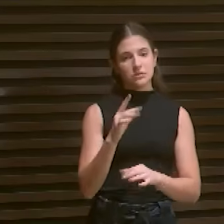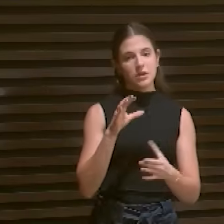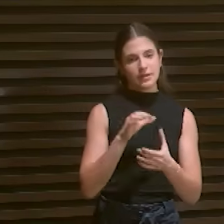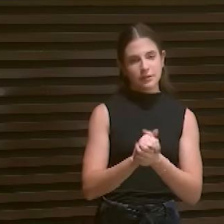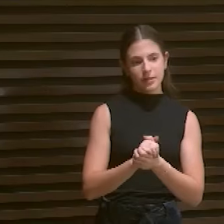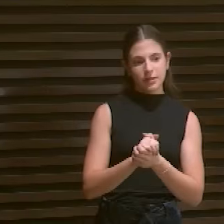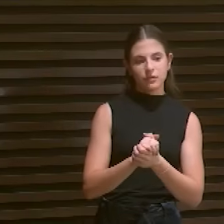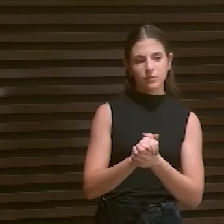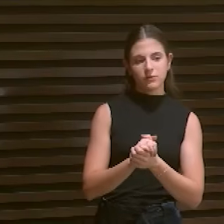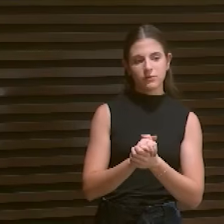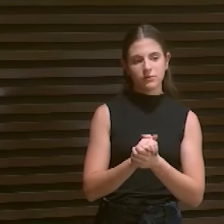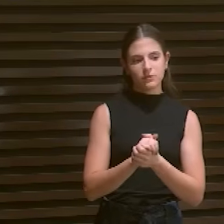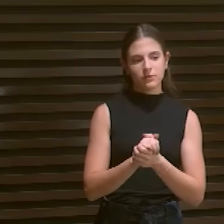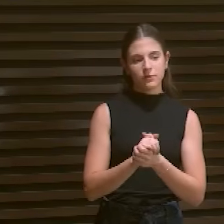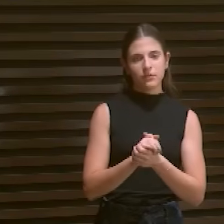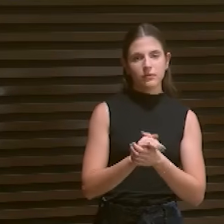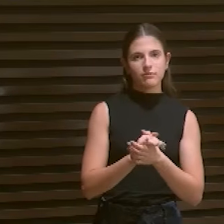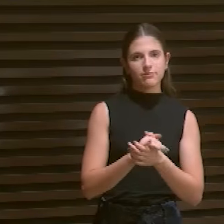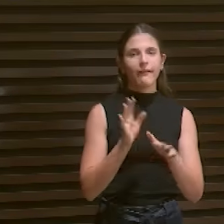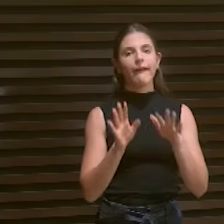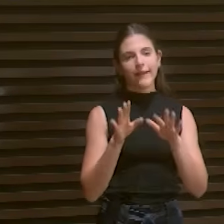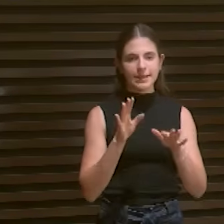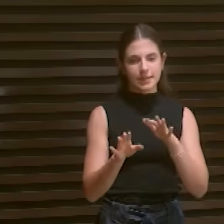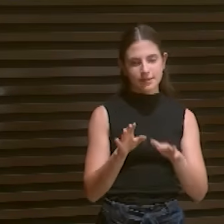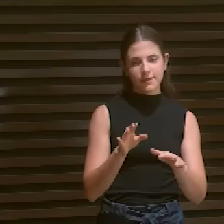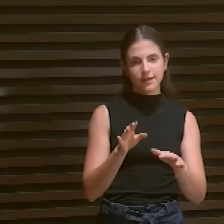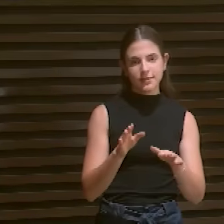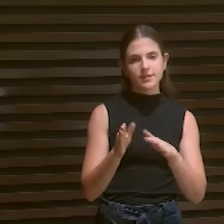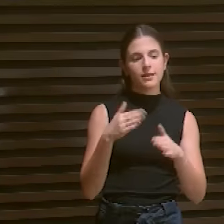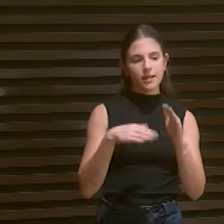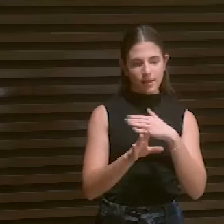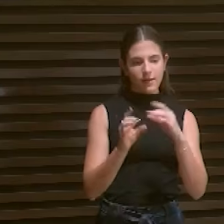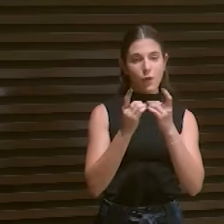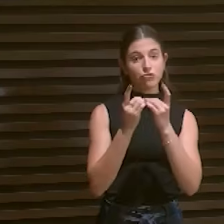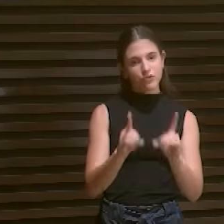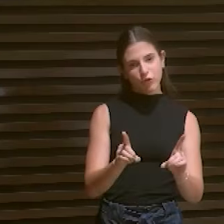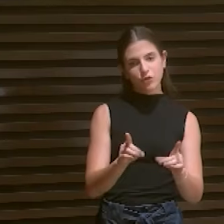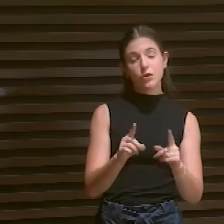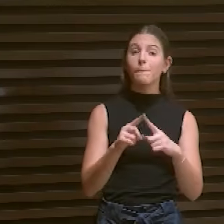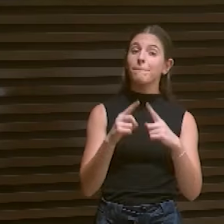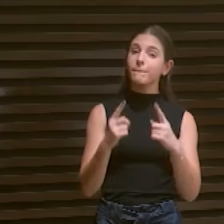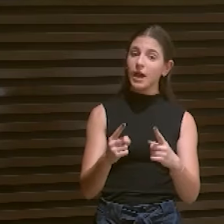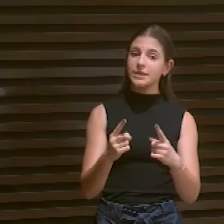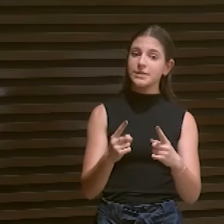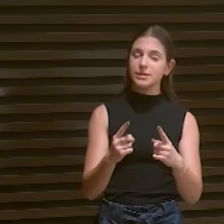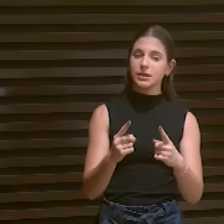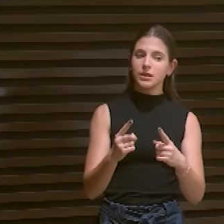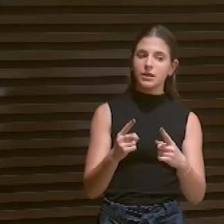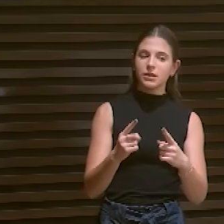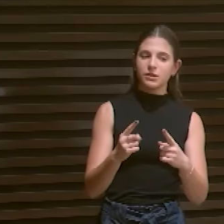da situação, obviamente, poderá levar a um divórcio, a uma separação. Mas o